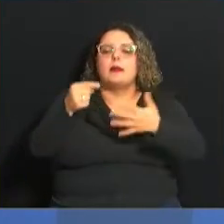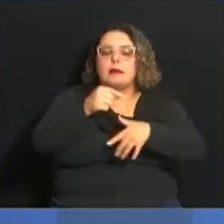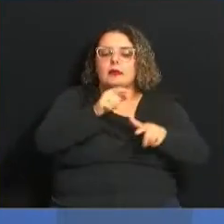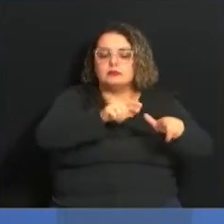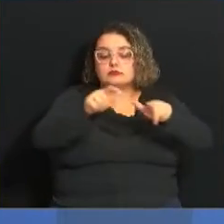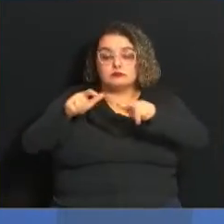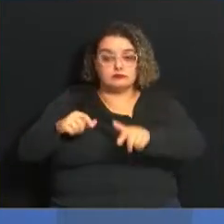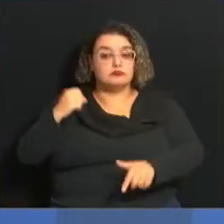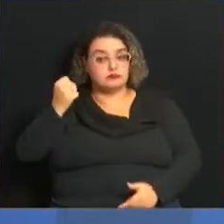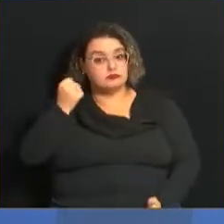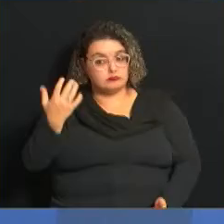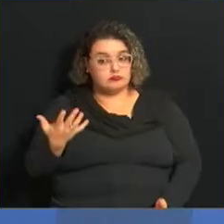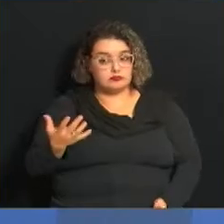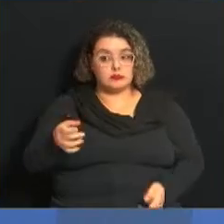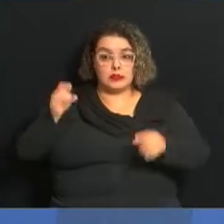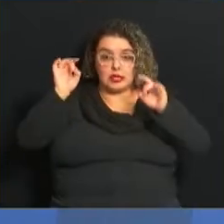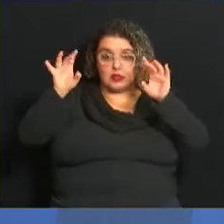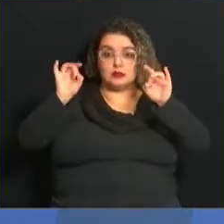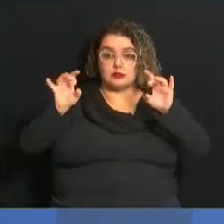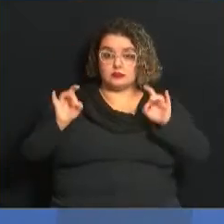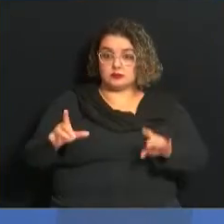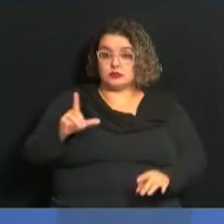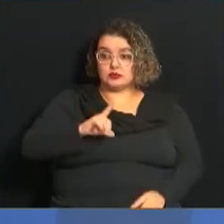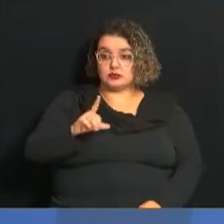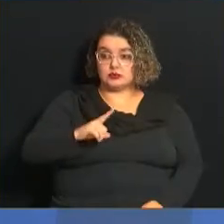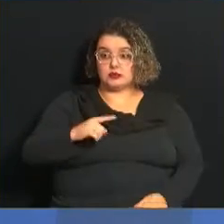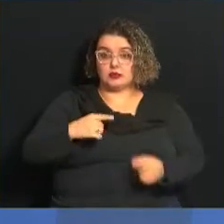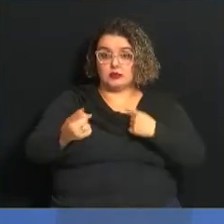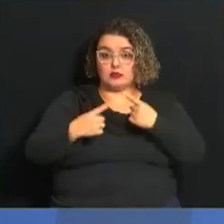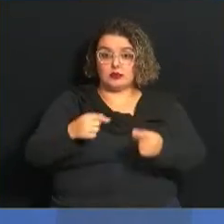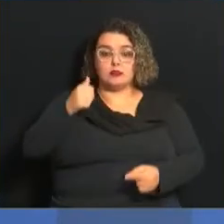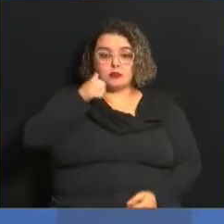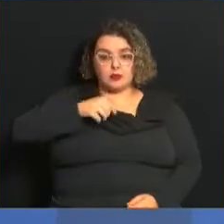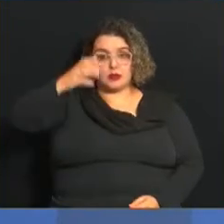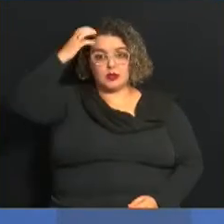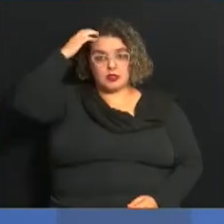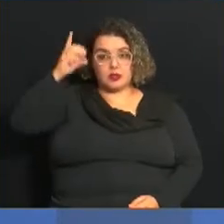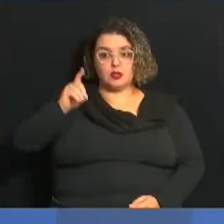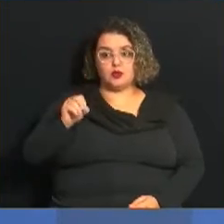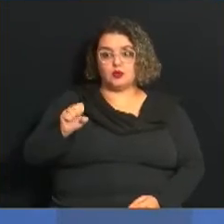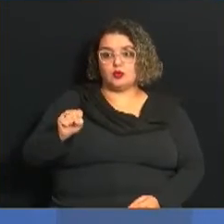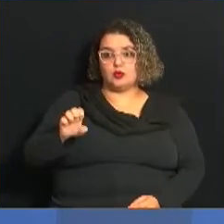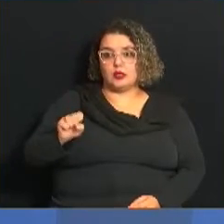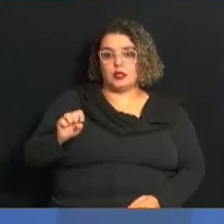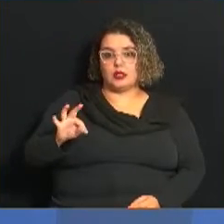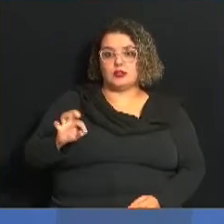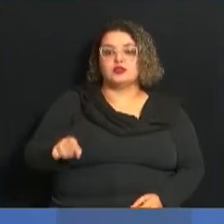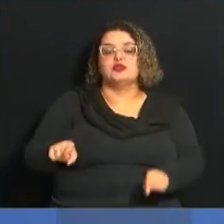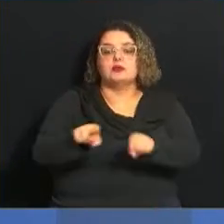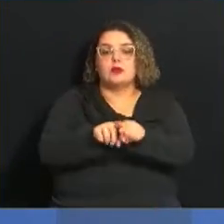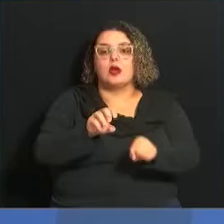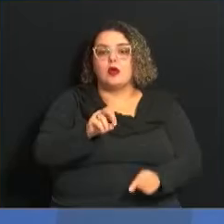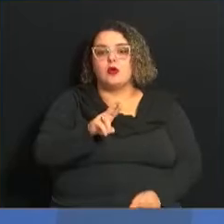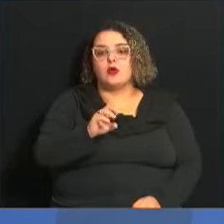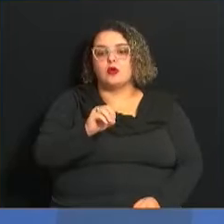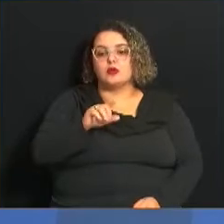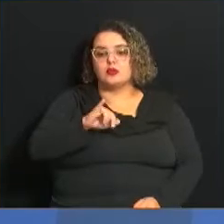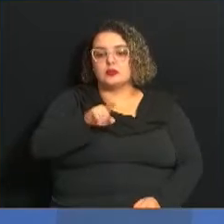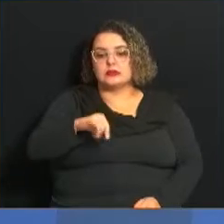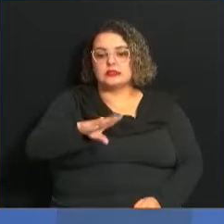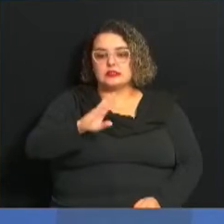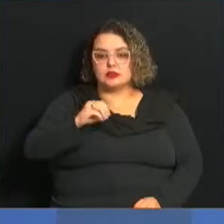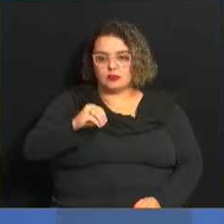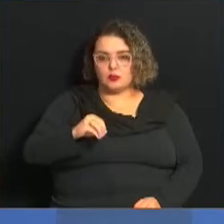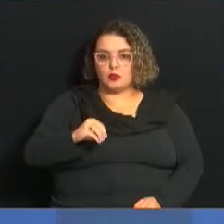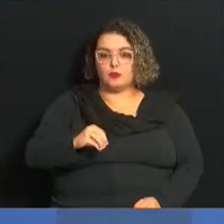cidade, e em especial nós temos a Avenida Princesa do Oeste e a Avenida Orozimbo Maia. Esta Comissão Especial de Estudos